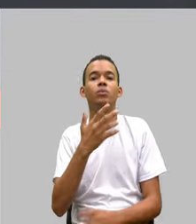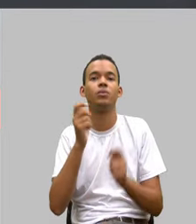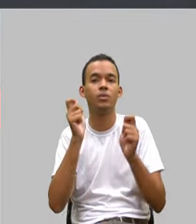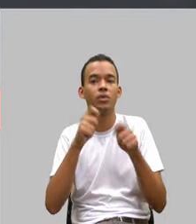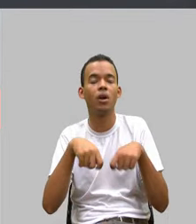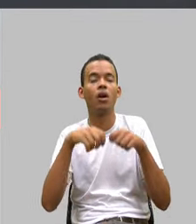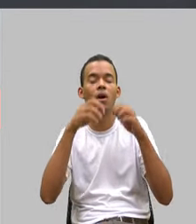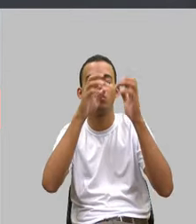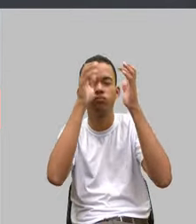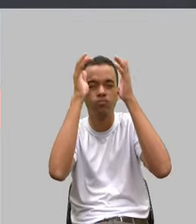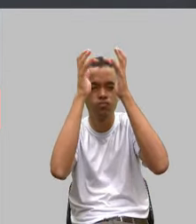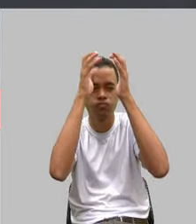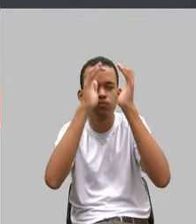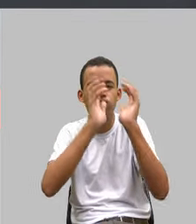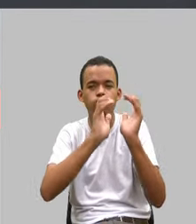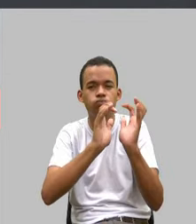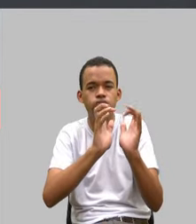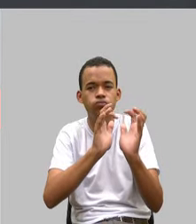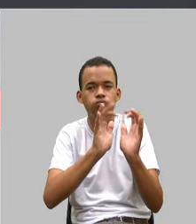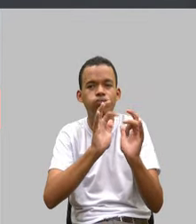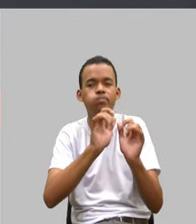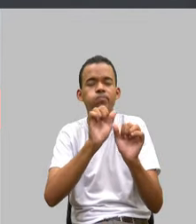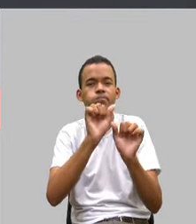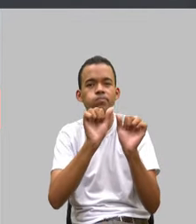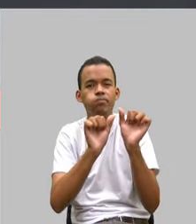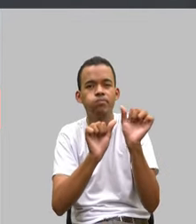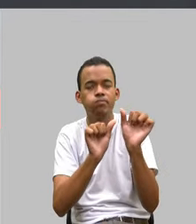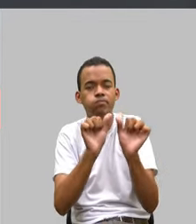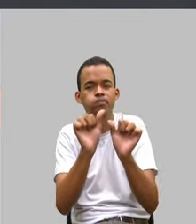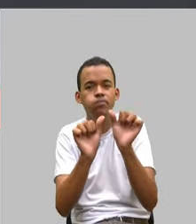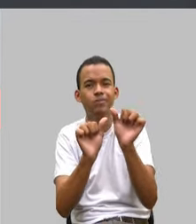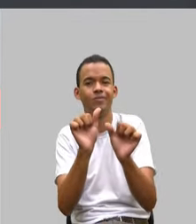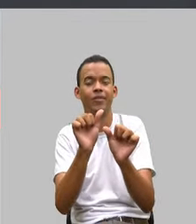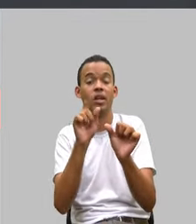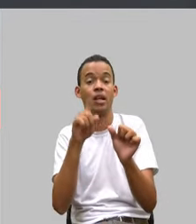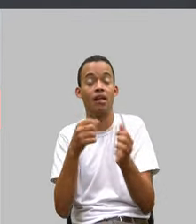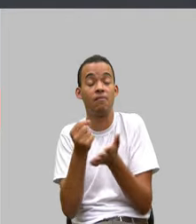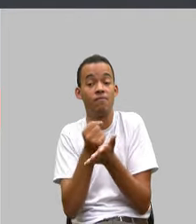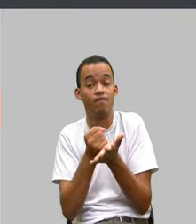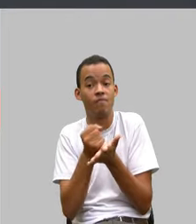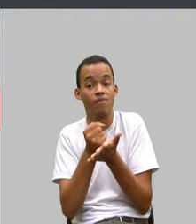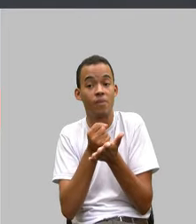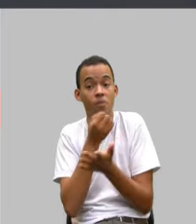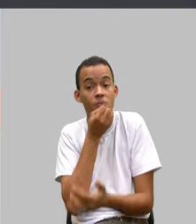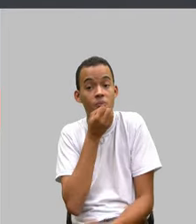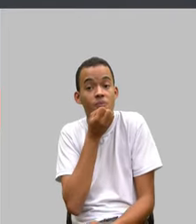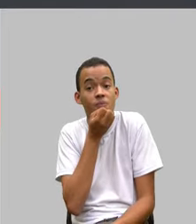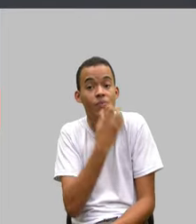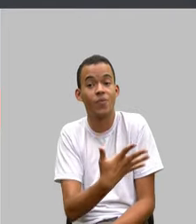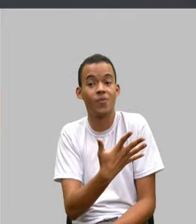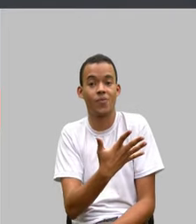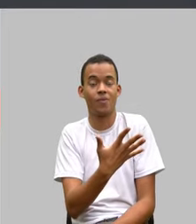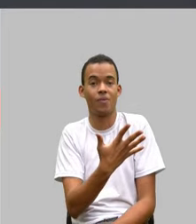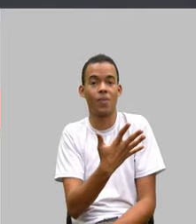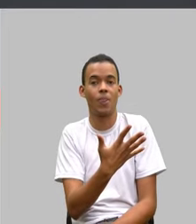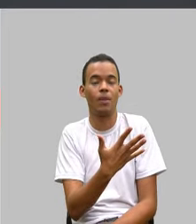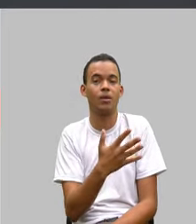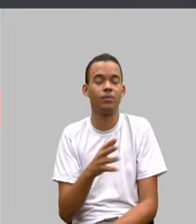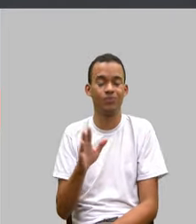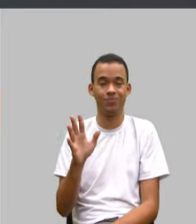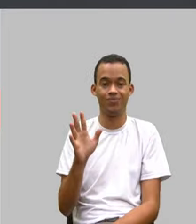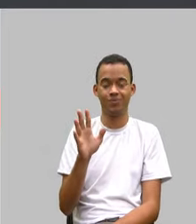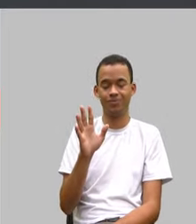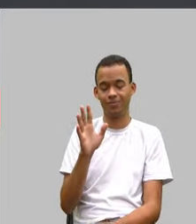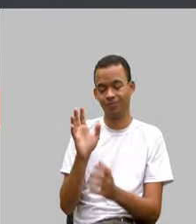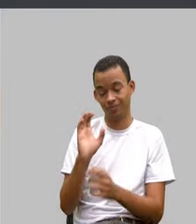cérebro de uma pessoa e que ela era um remédio potente e que a ciência não falava disso e